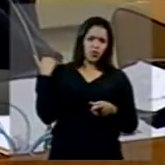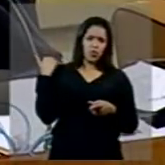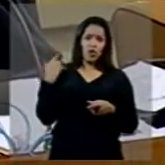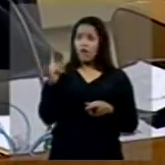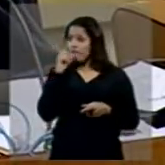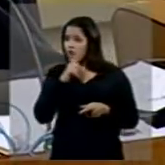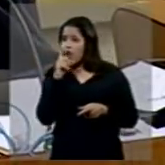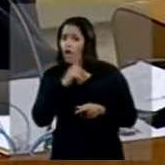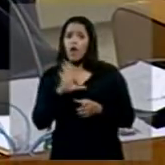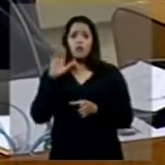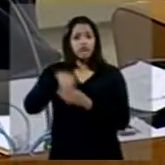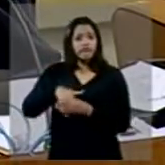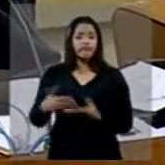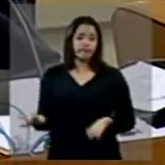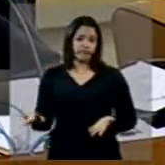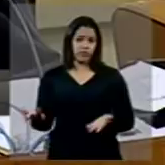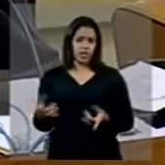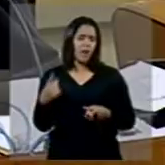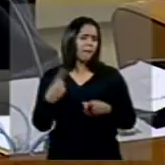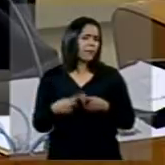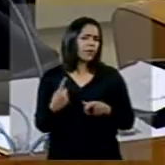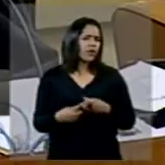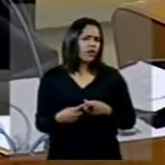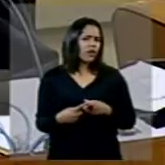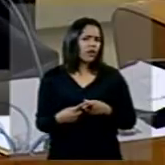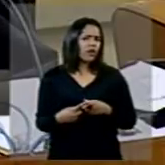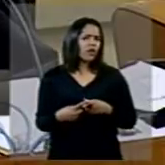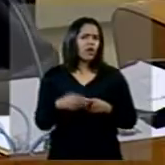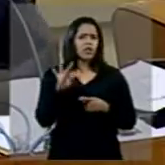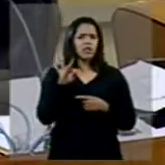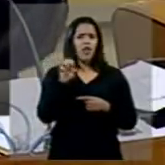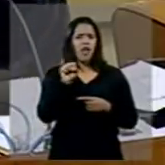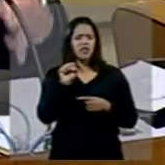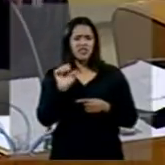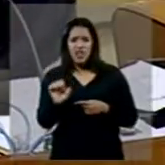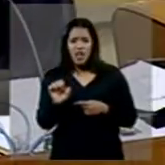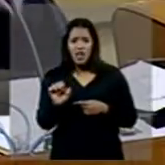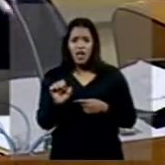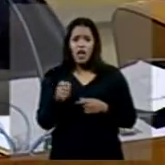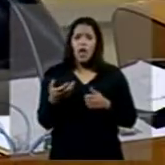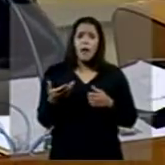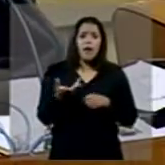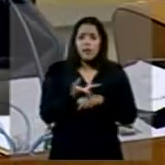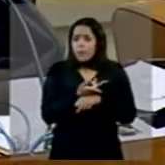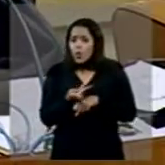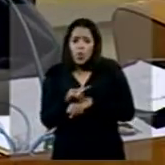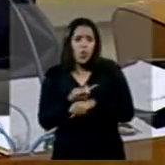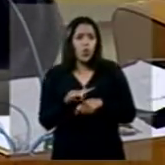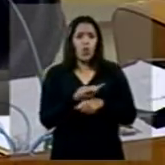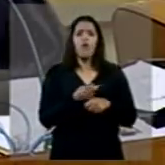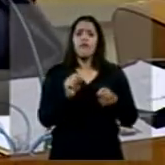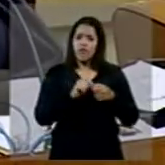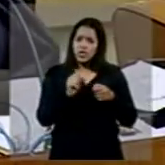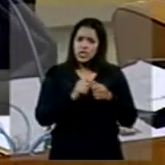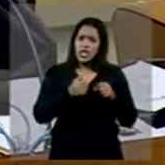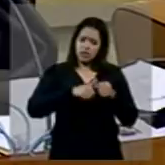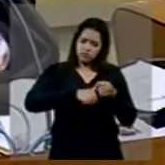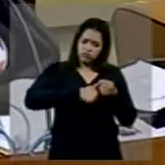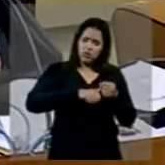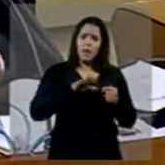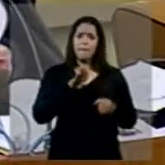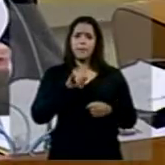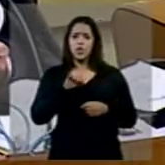fraudes eleitorais. Por que é que o Tribunal Superior Eleitoral procurou regular a biometria?